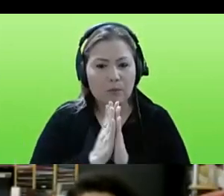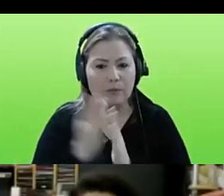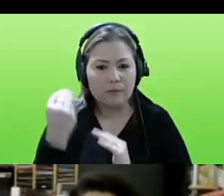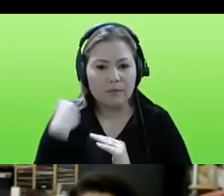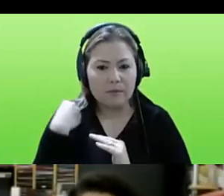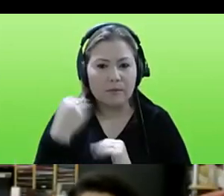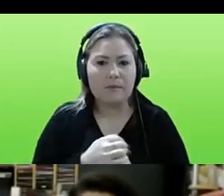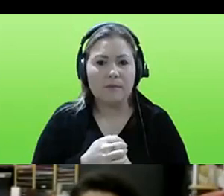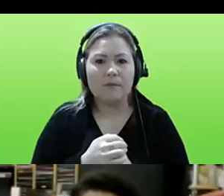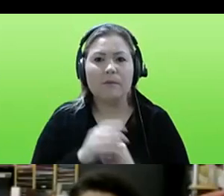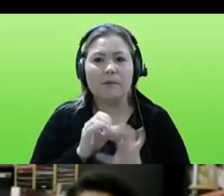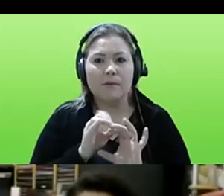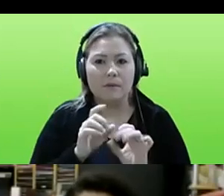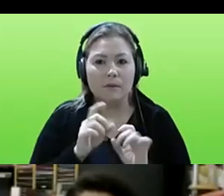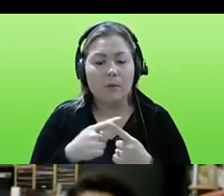favor,